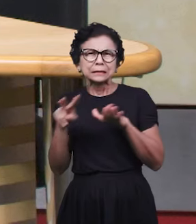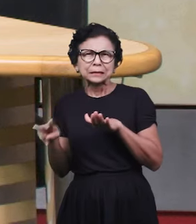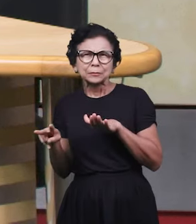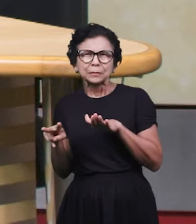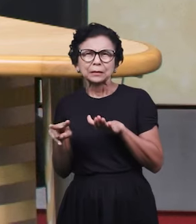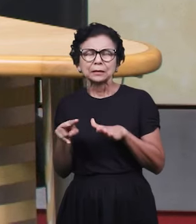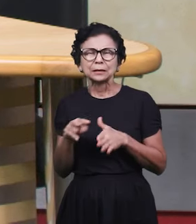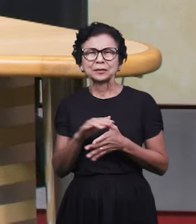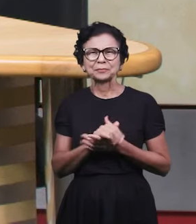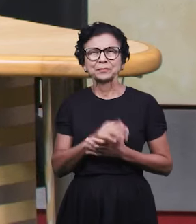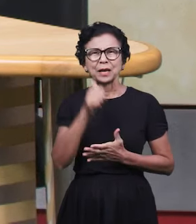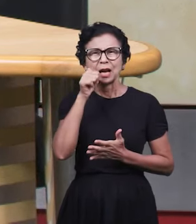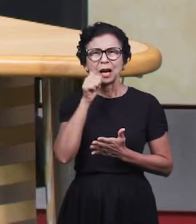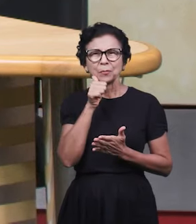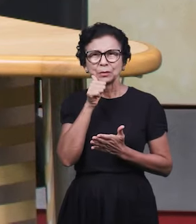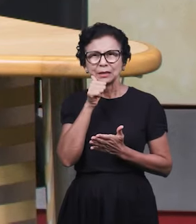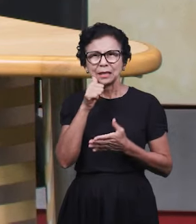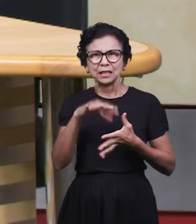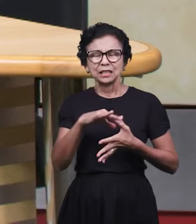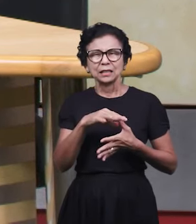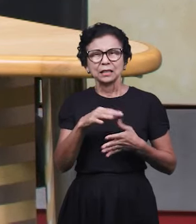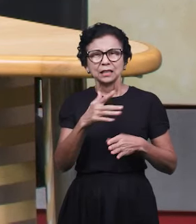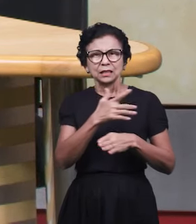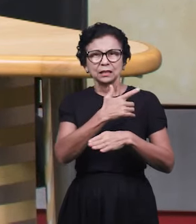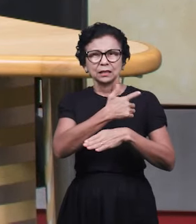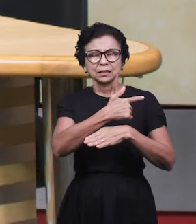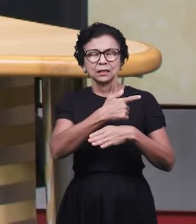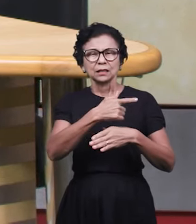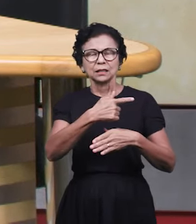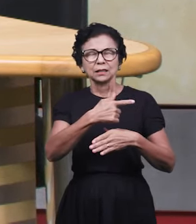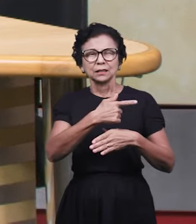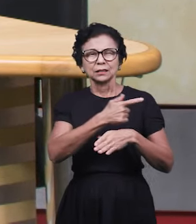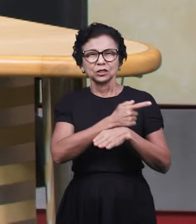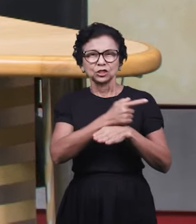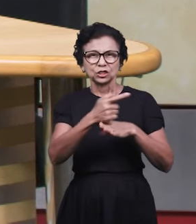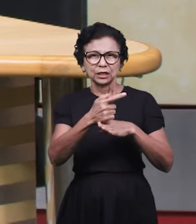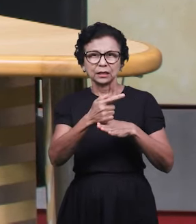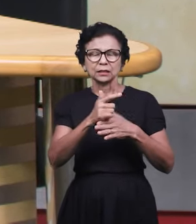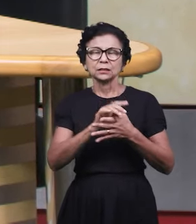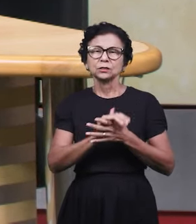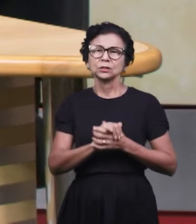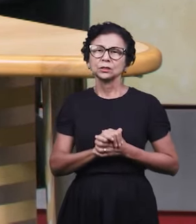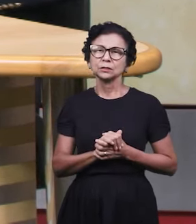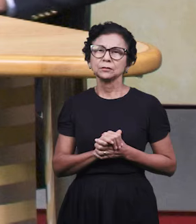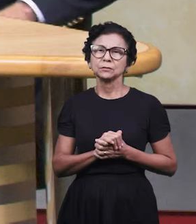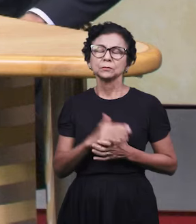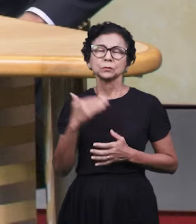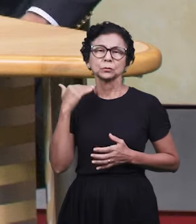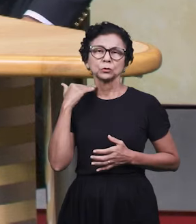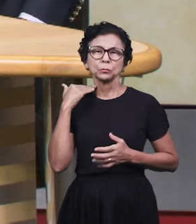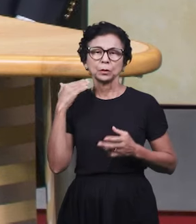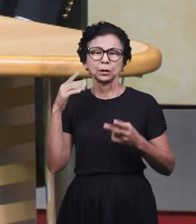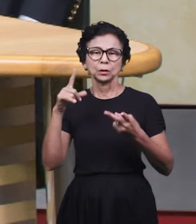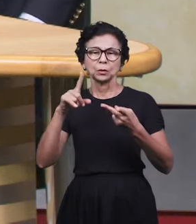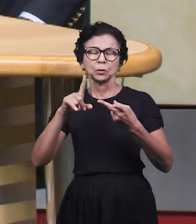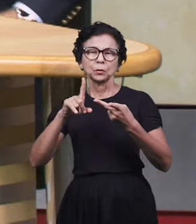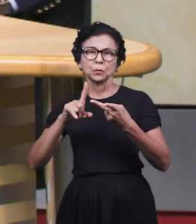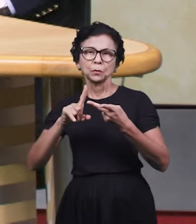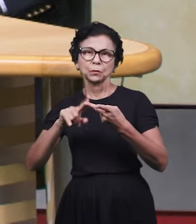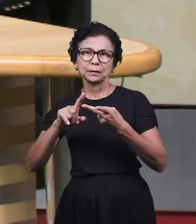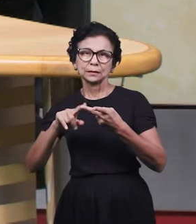foi demitida. E a outra baixou o hospital, teve uma cirurgia de vesícula. Então vejam,